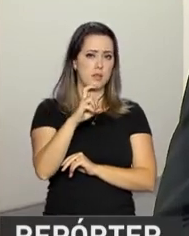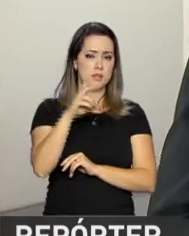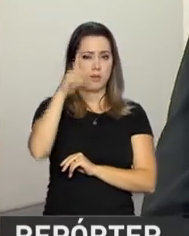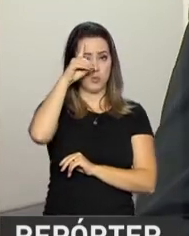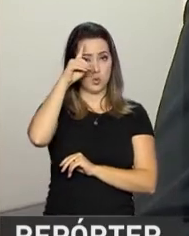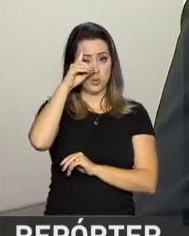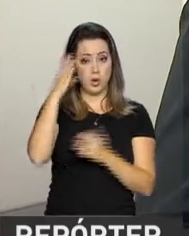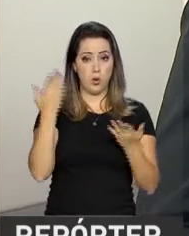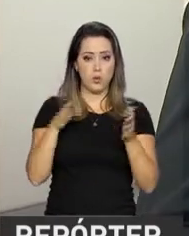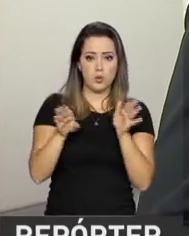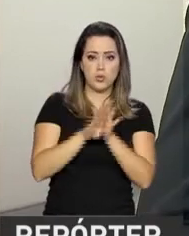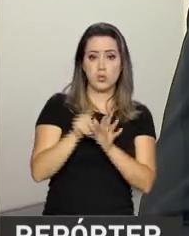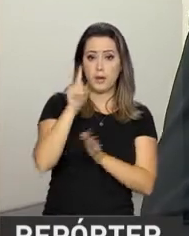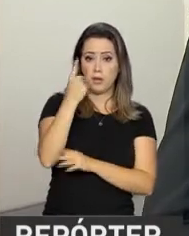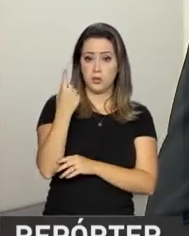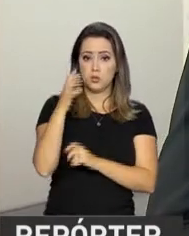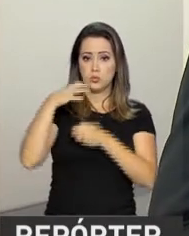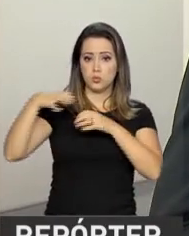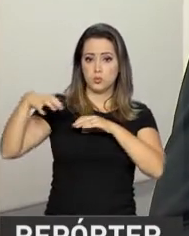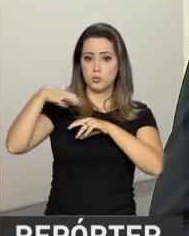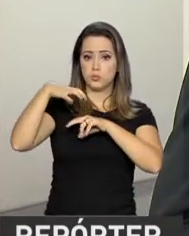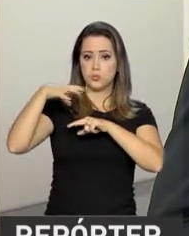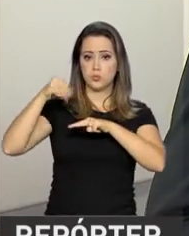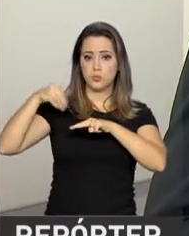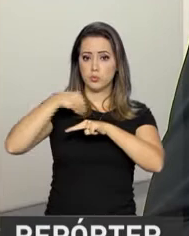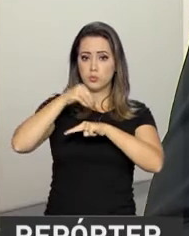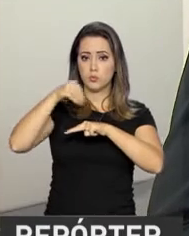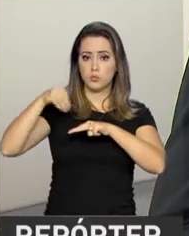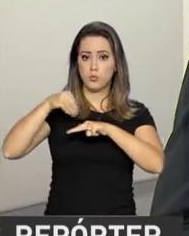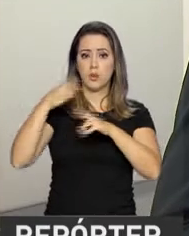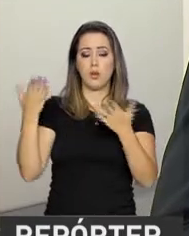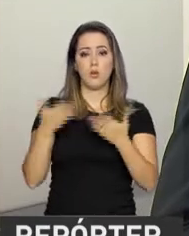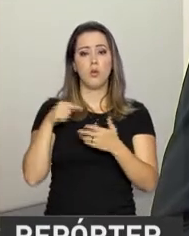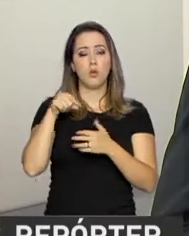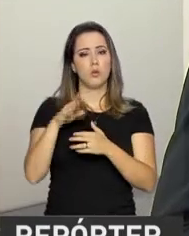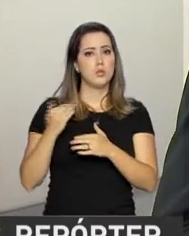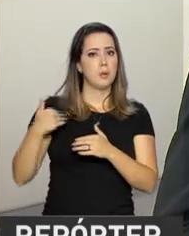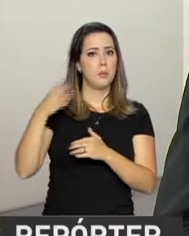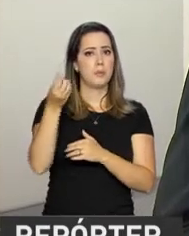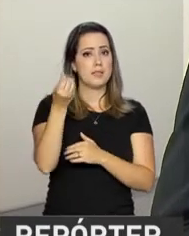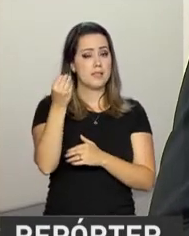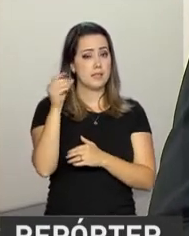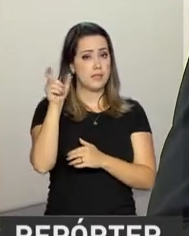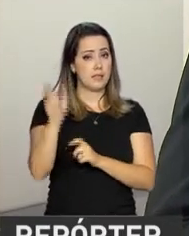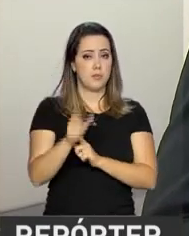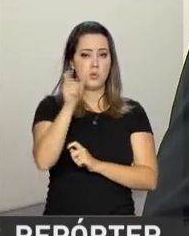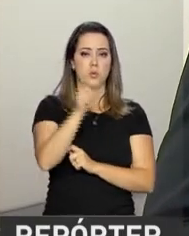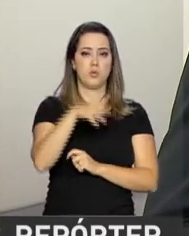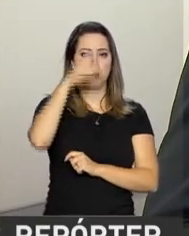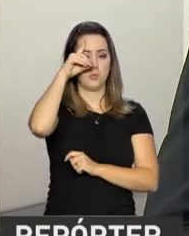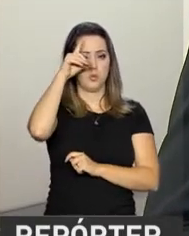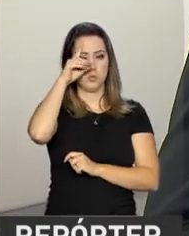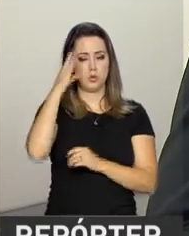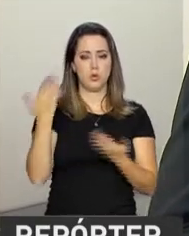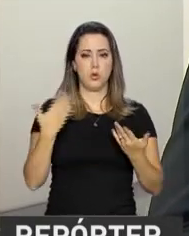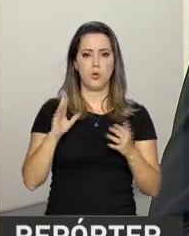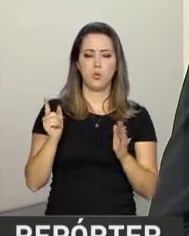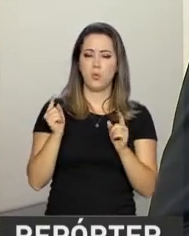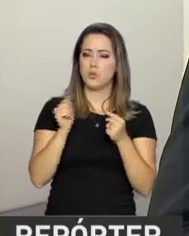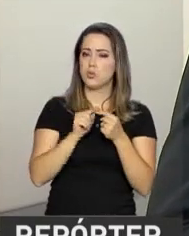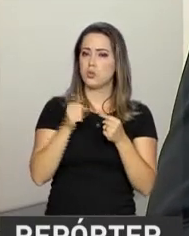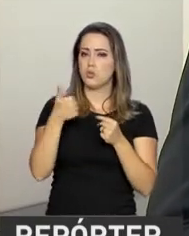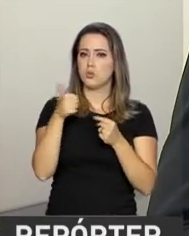com a chegada deste aparelho no final do ano passado a média subiu para 60 pacientes ea meta é chegar a